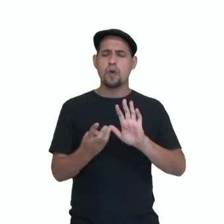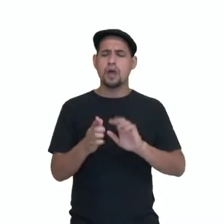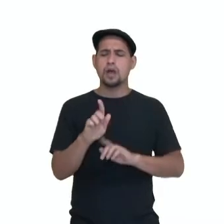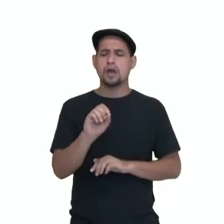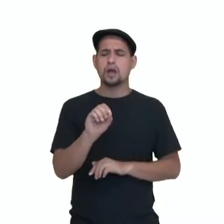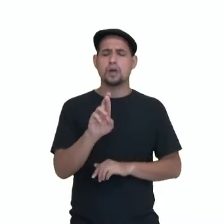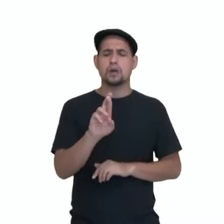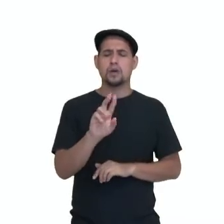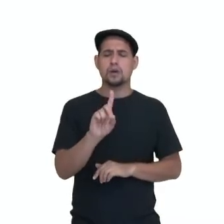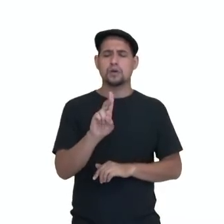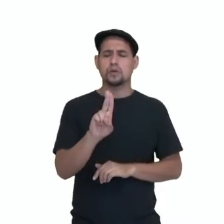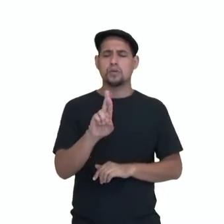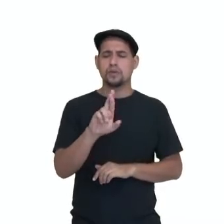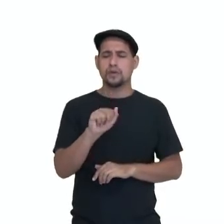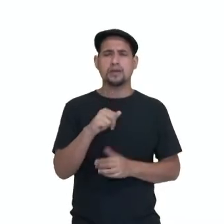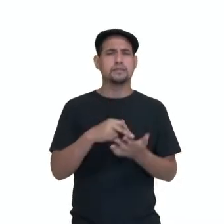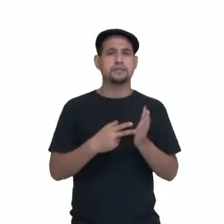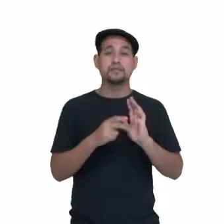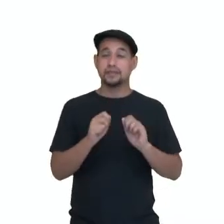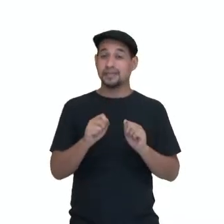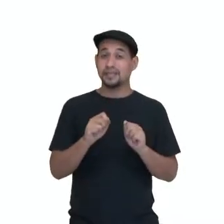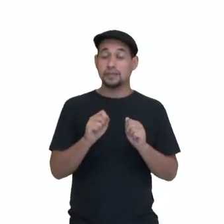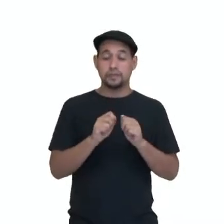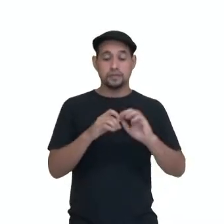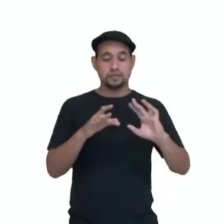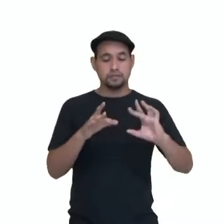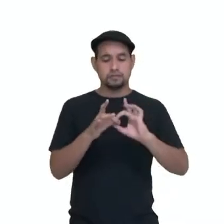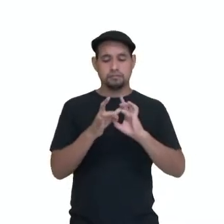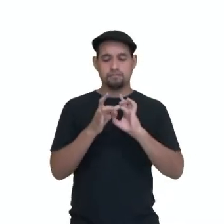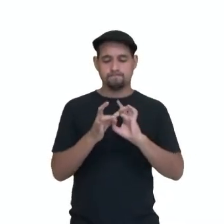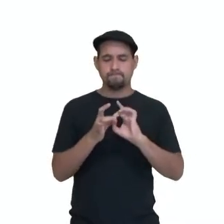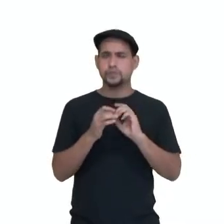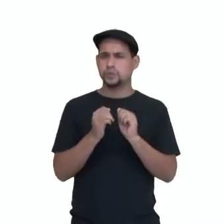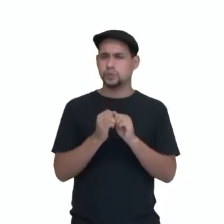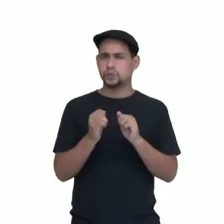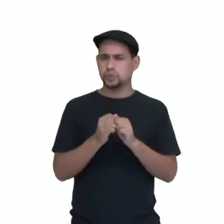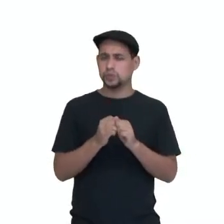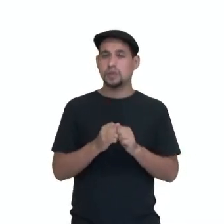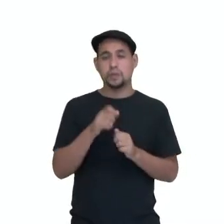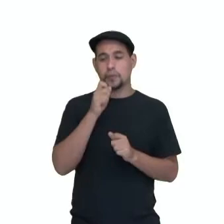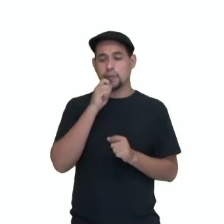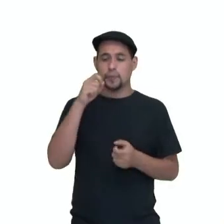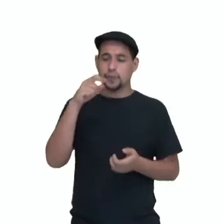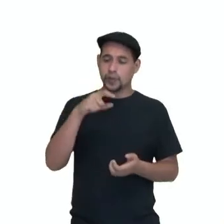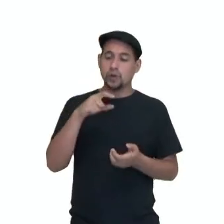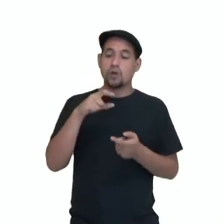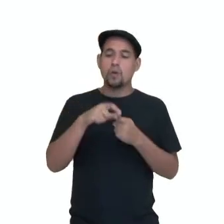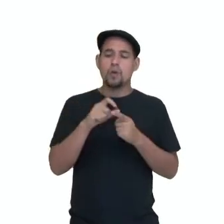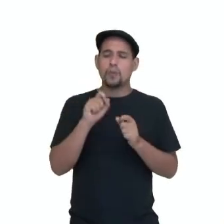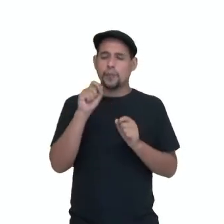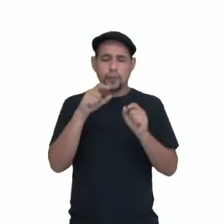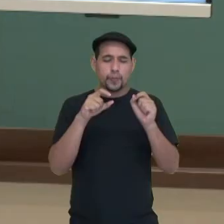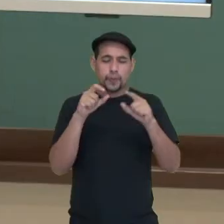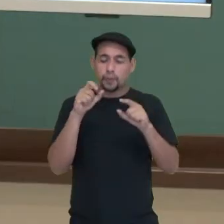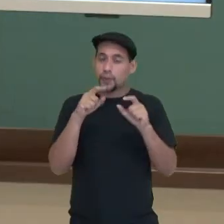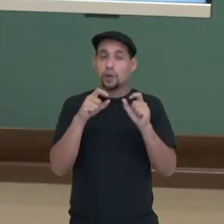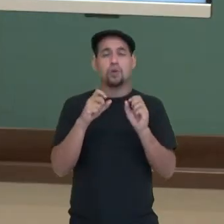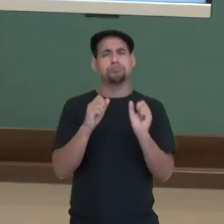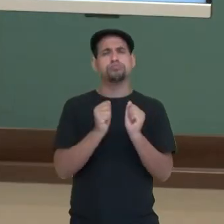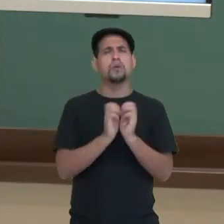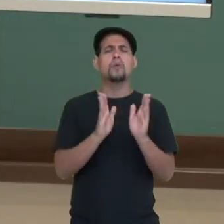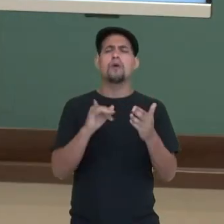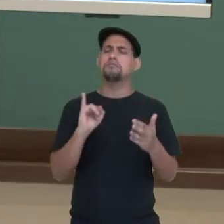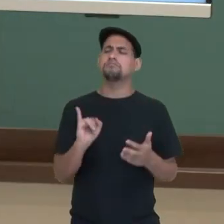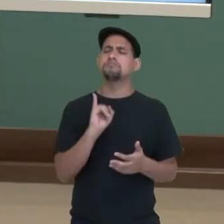seu interior. Essa gordura pode estar fundida em uma única e grande gota ou distribuída em pequenas gotas. Qual a